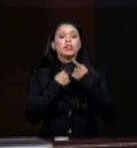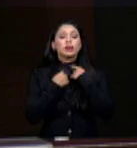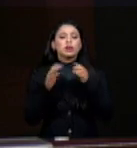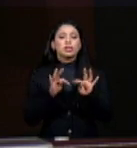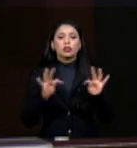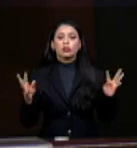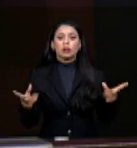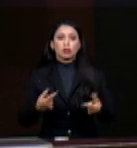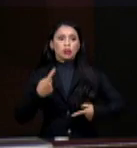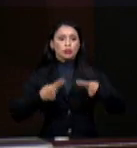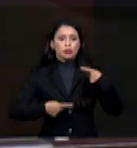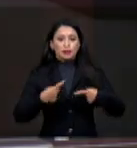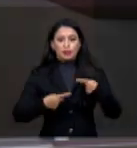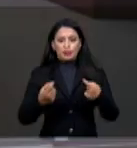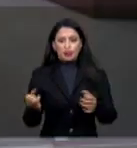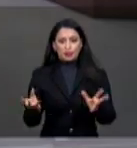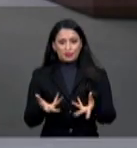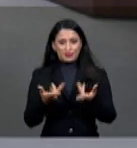excelente debate.